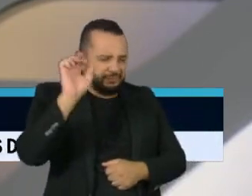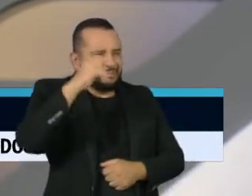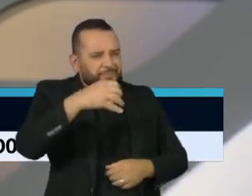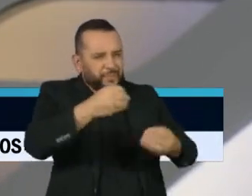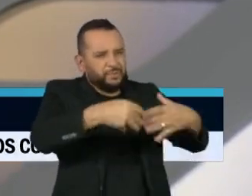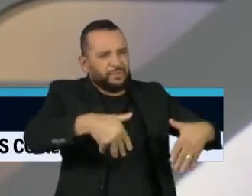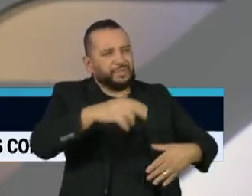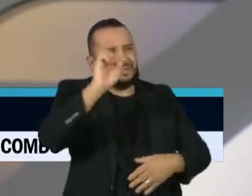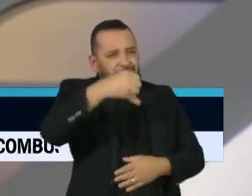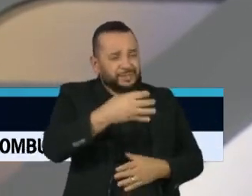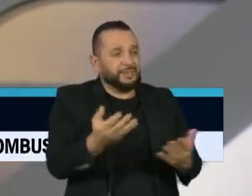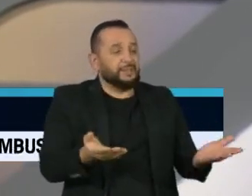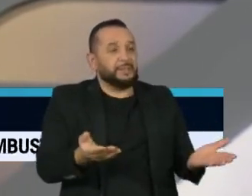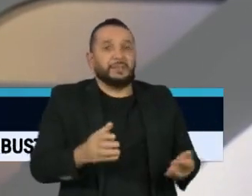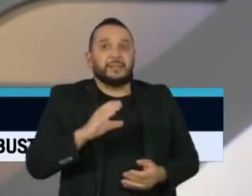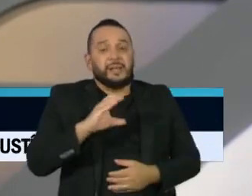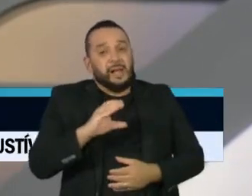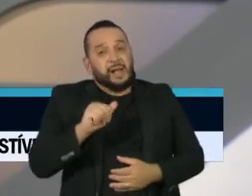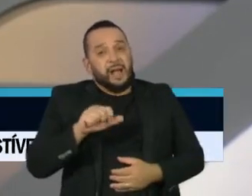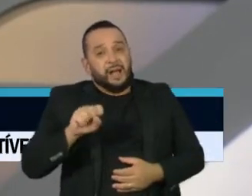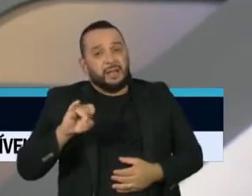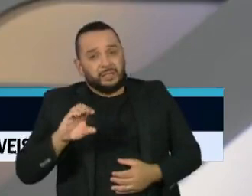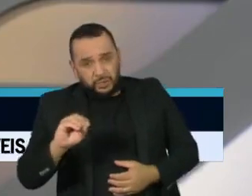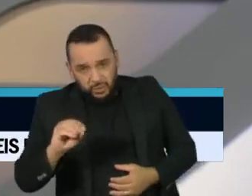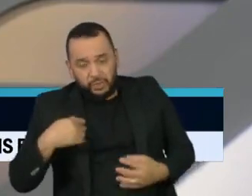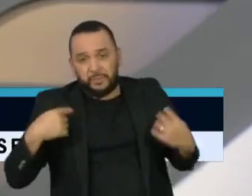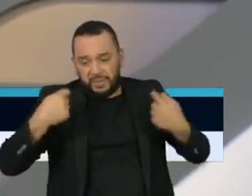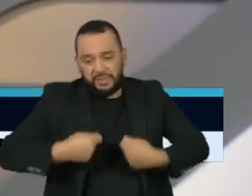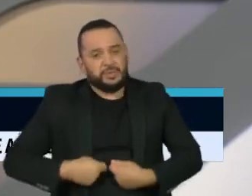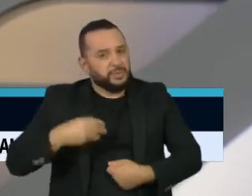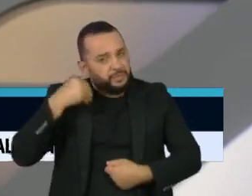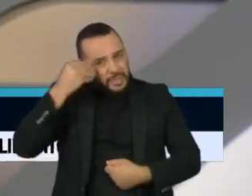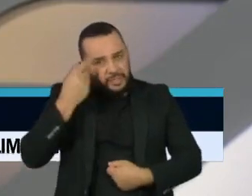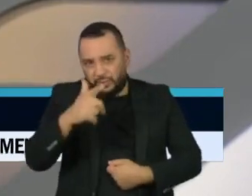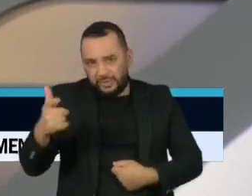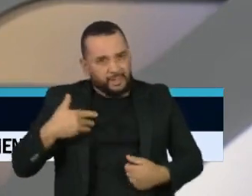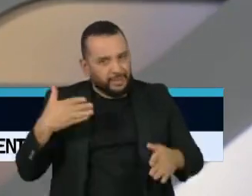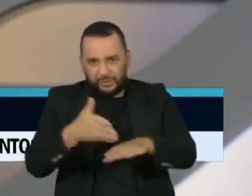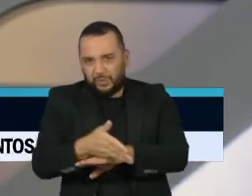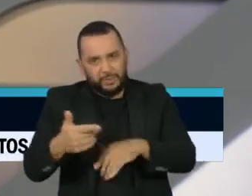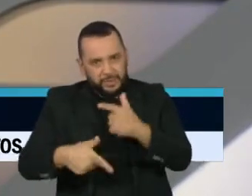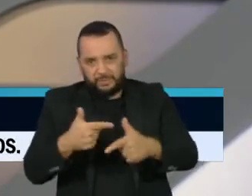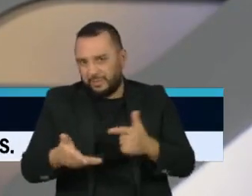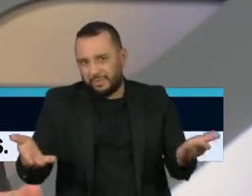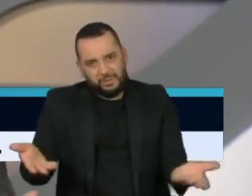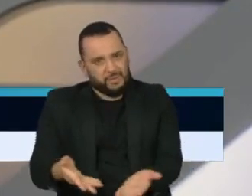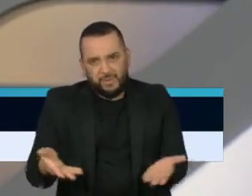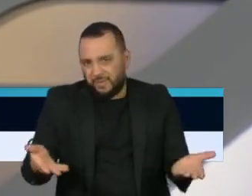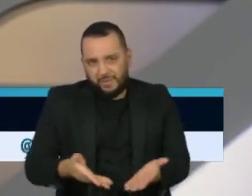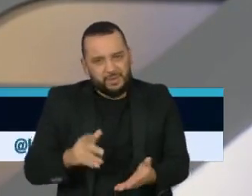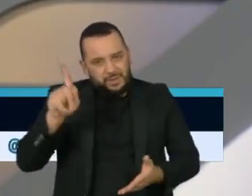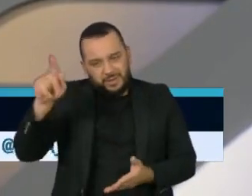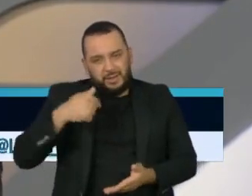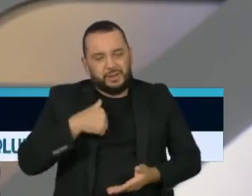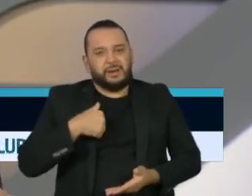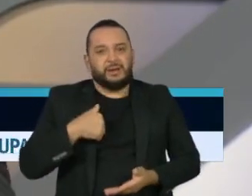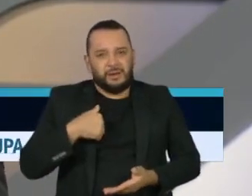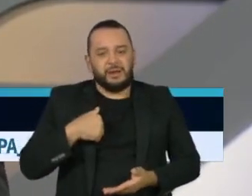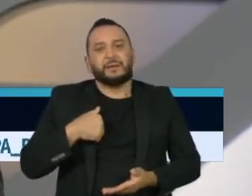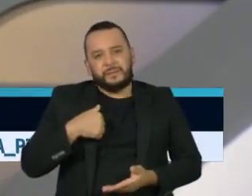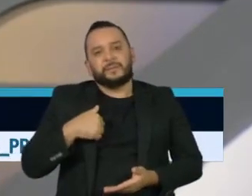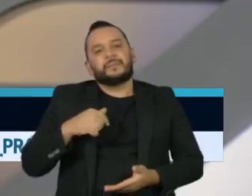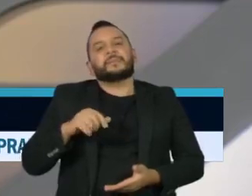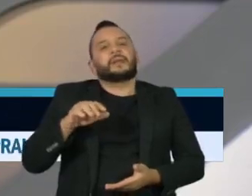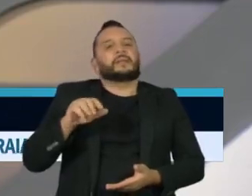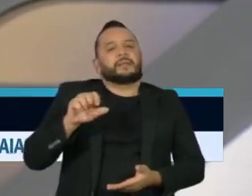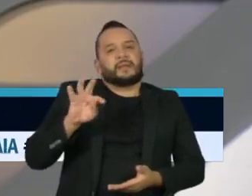do STF. No entanto, o ministro Cássio, ele é inexperiente, ele acabou de chegar na casa e ele vai ter que